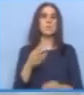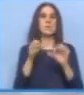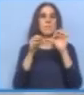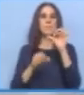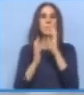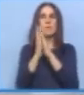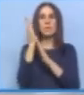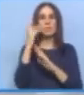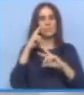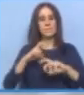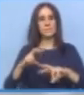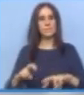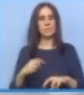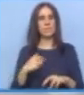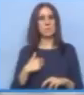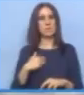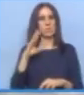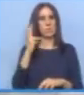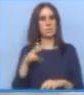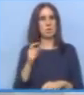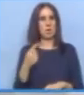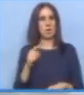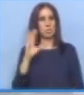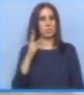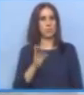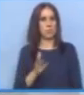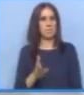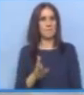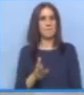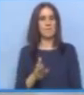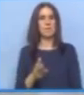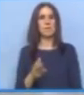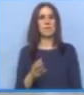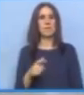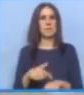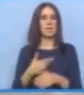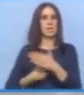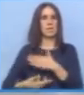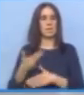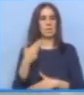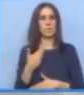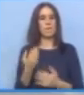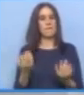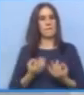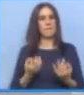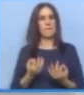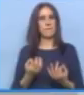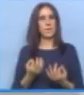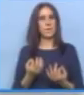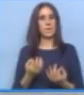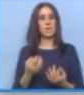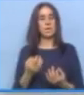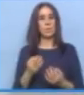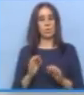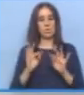Deus. E isso está a acontecer, e já aconteceu em tempos longínquos. De facto, logo depois